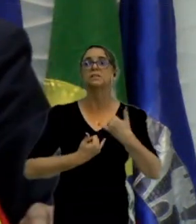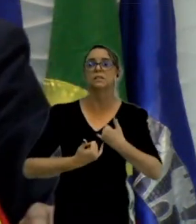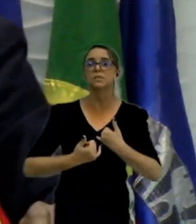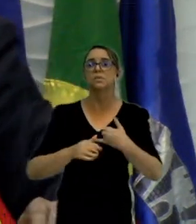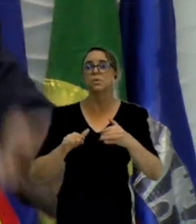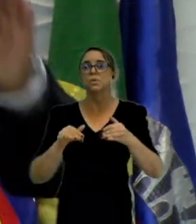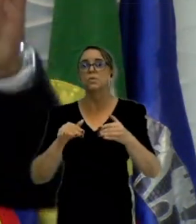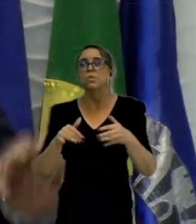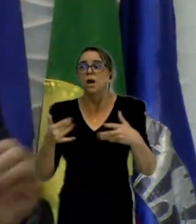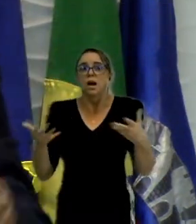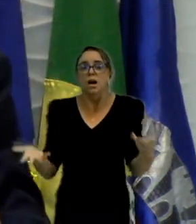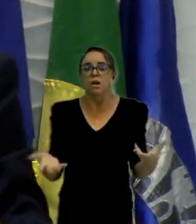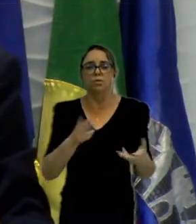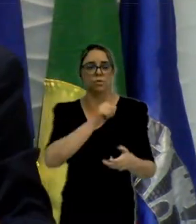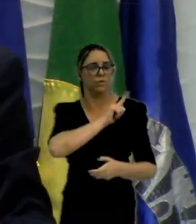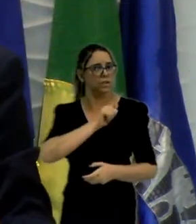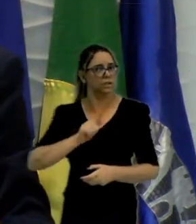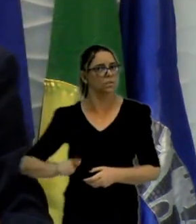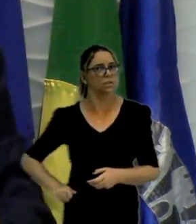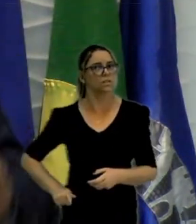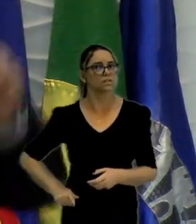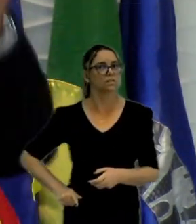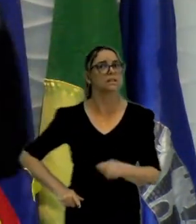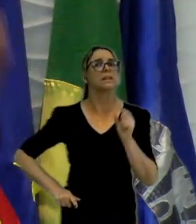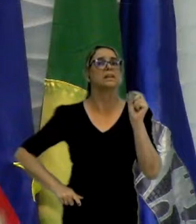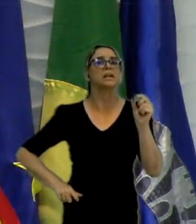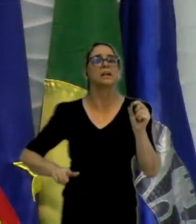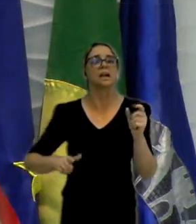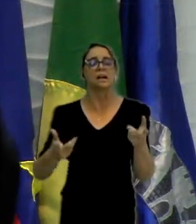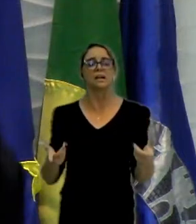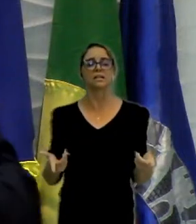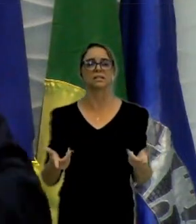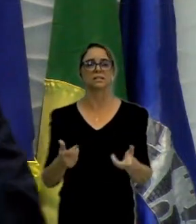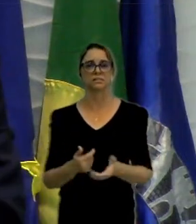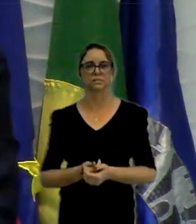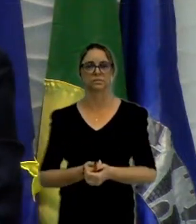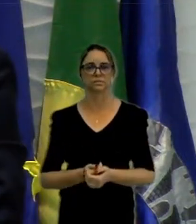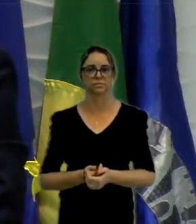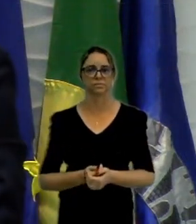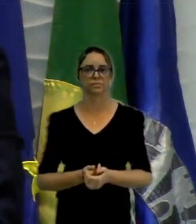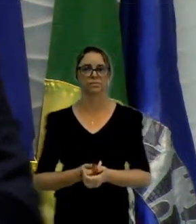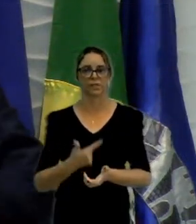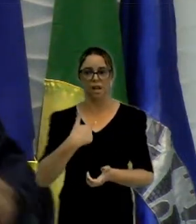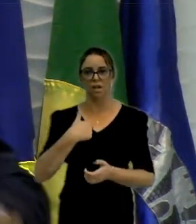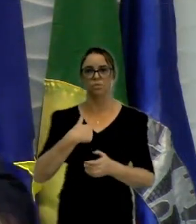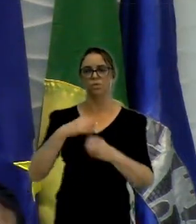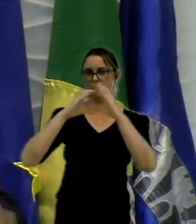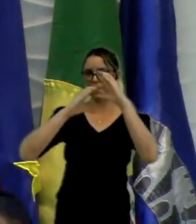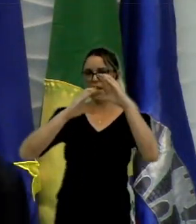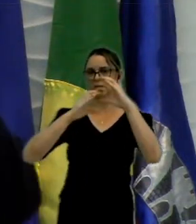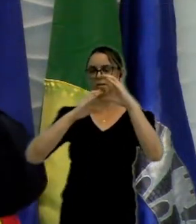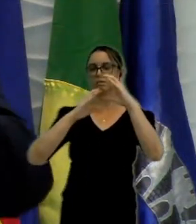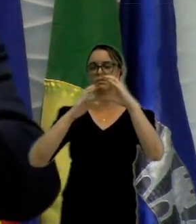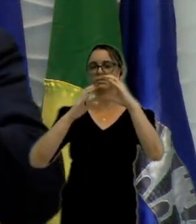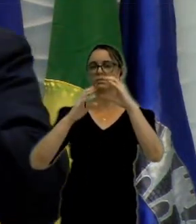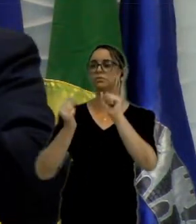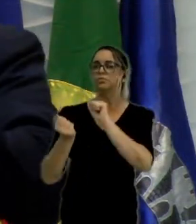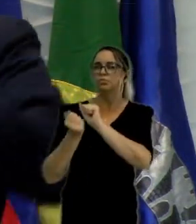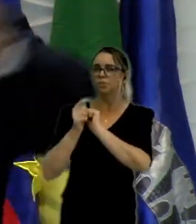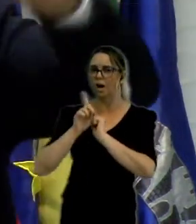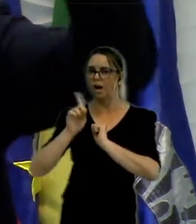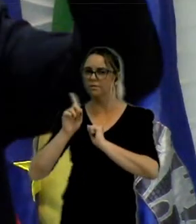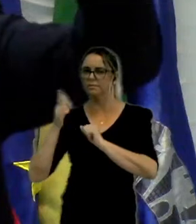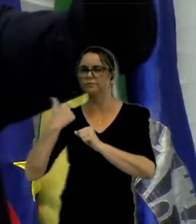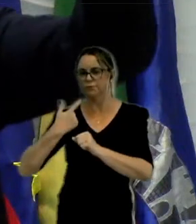essa? Eu disse, colega Pachequim, eu estive lá na Compesa e não me arrependo, não.